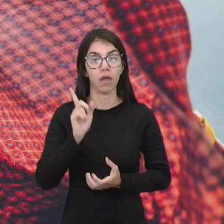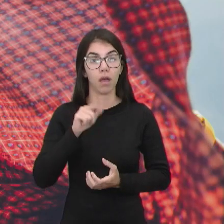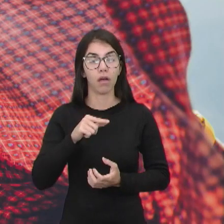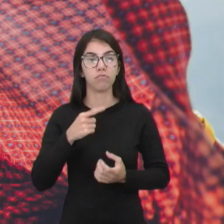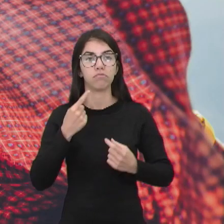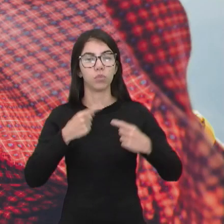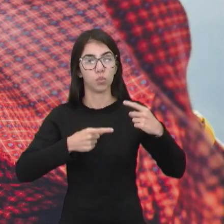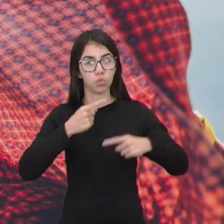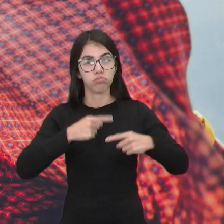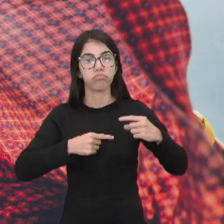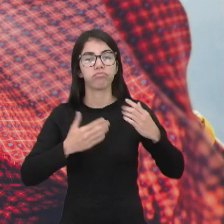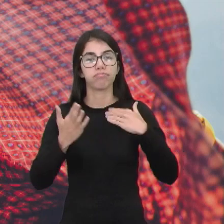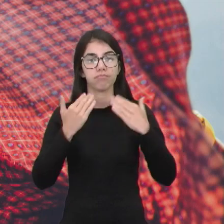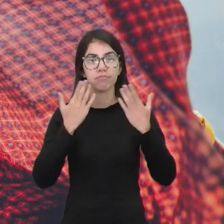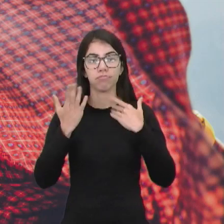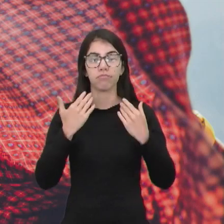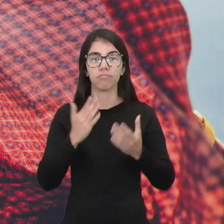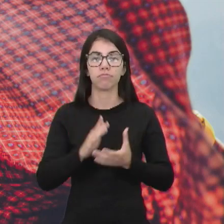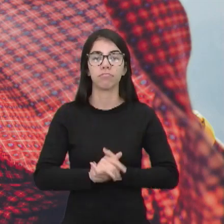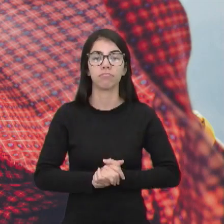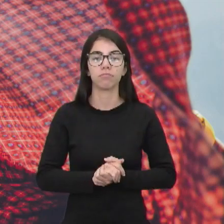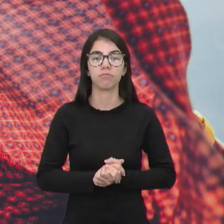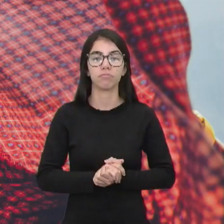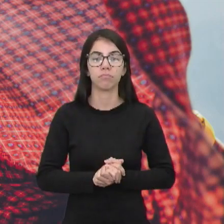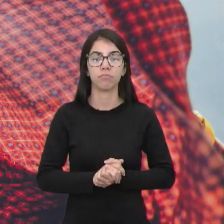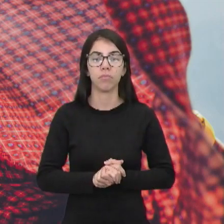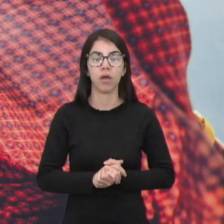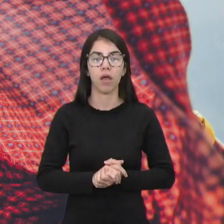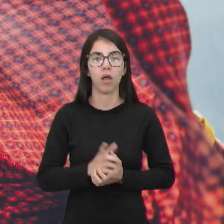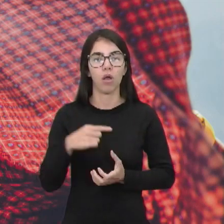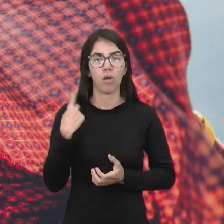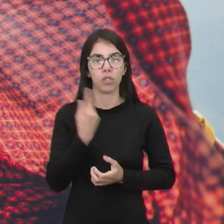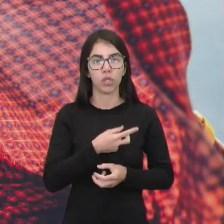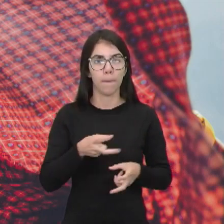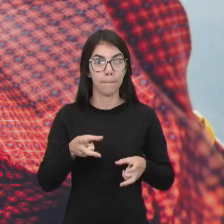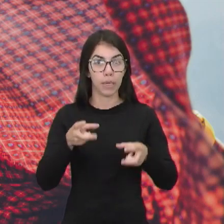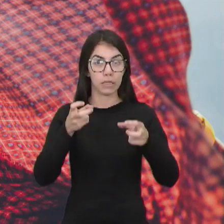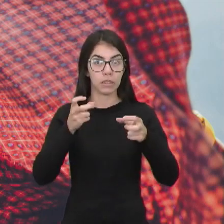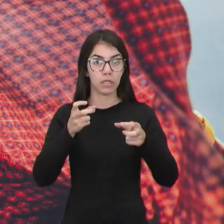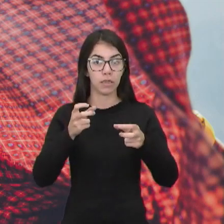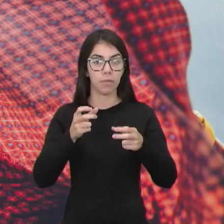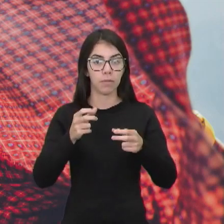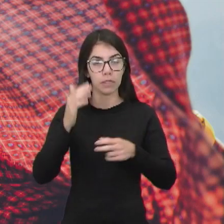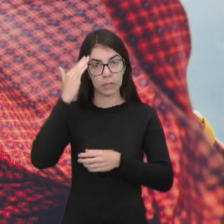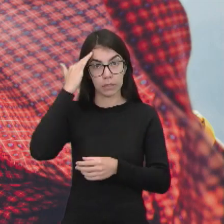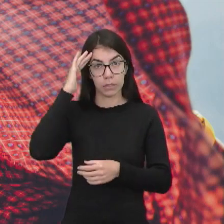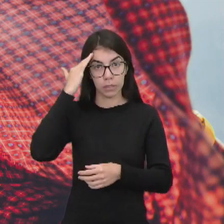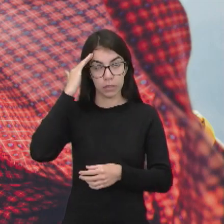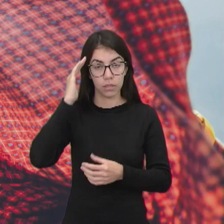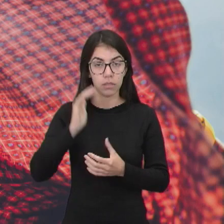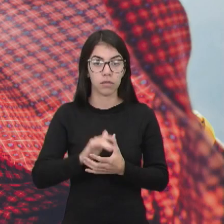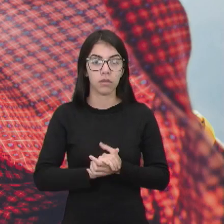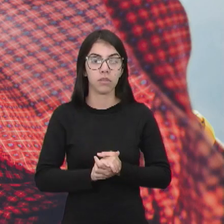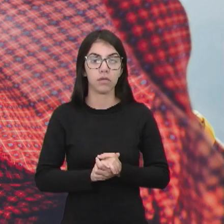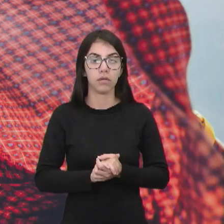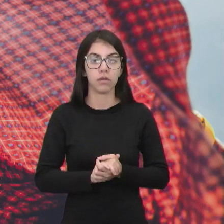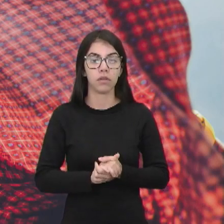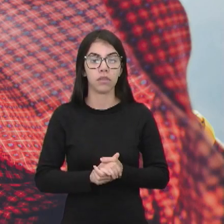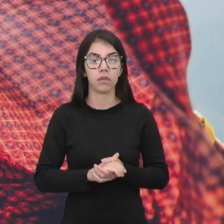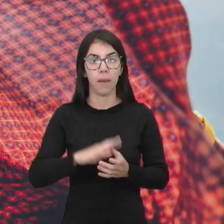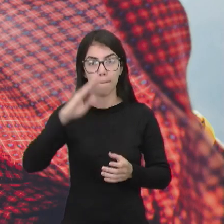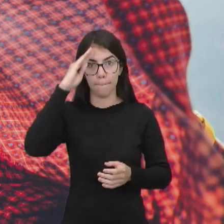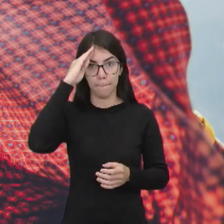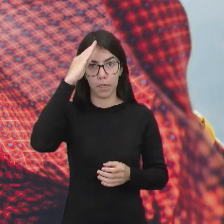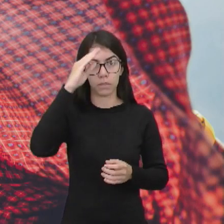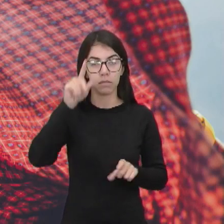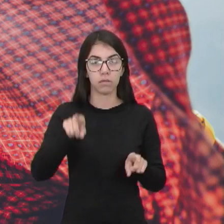discutível, né, e bem assim... onde a gente tem que analisar, a gente tem que entender e